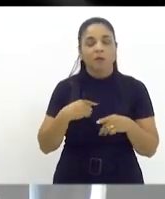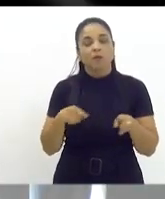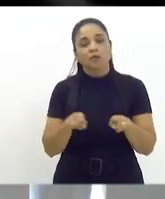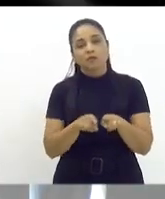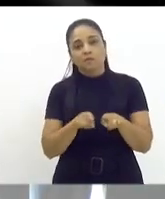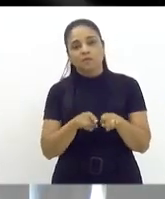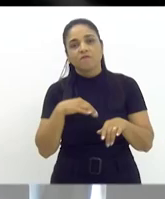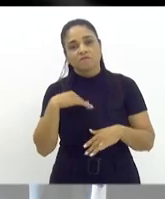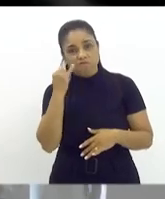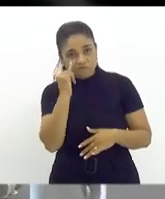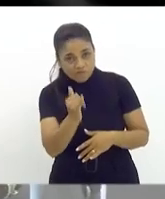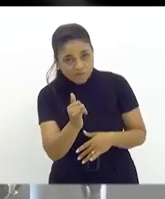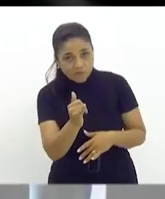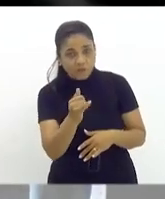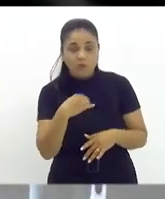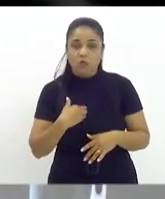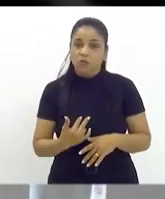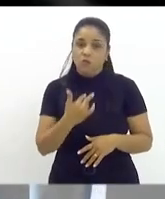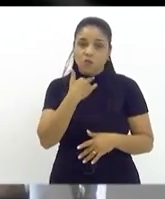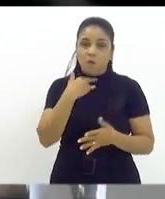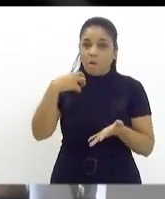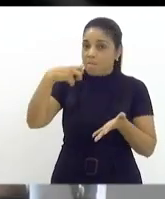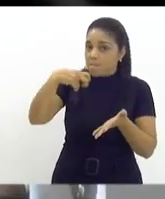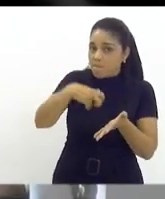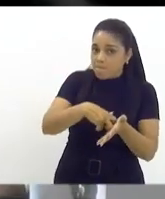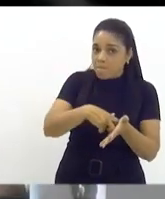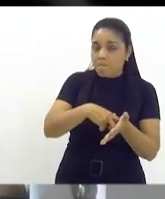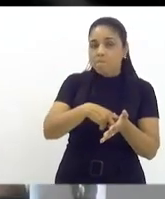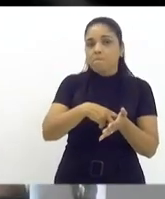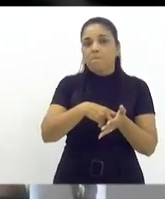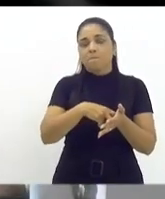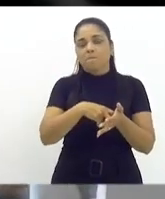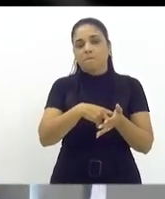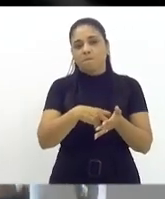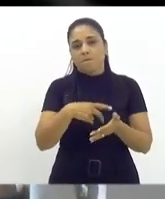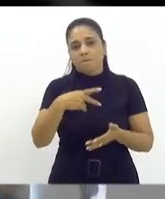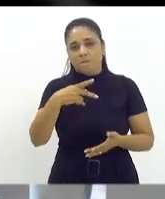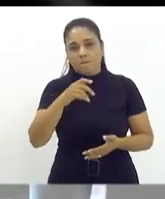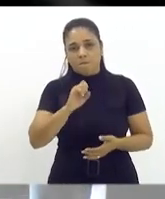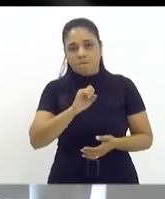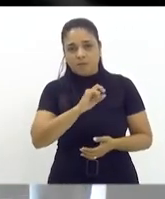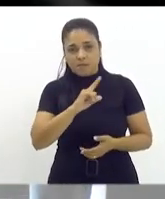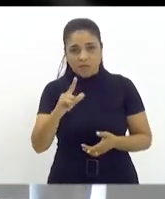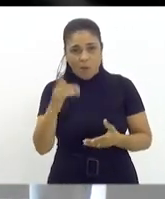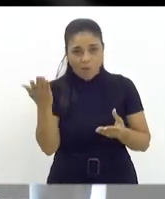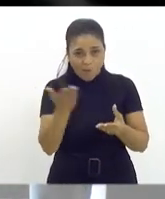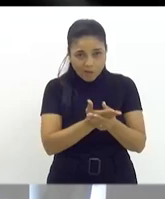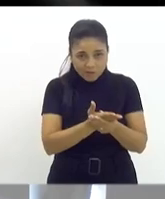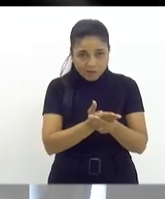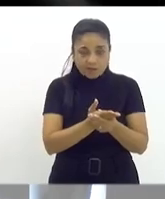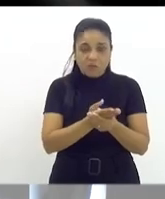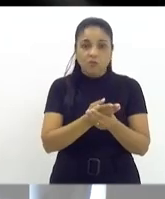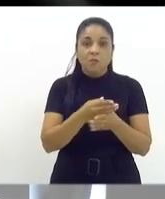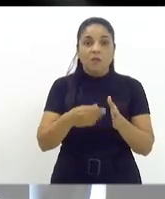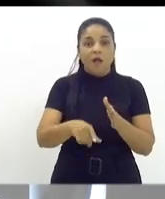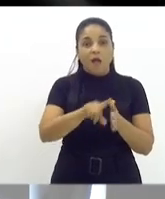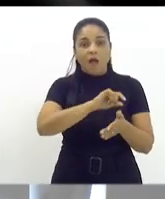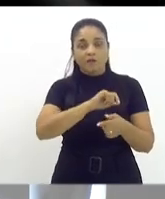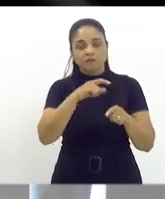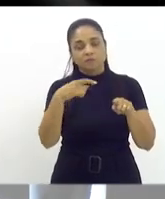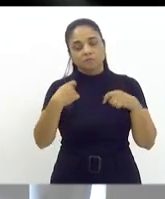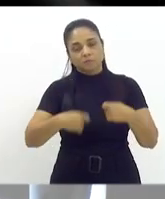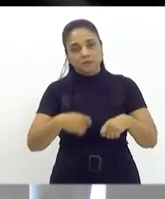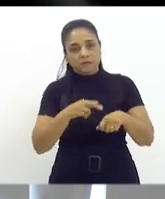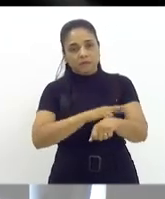que a gente não pode aplicar o Penal processo penal sem fazer uma abordagem racial E aí a nossa